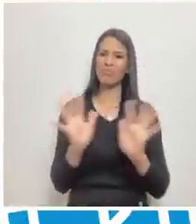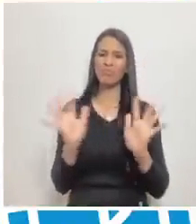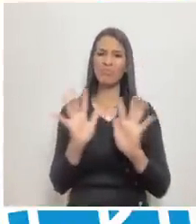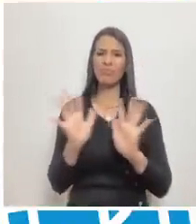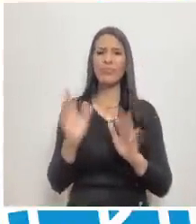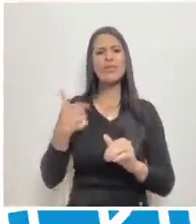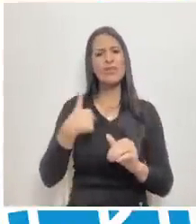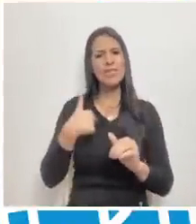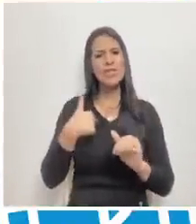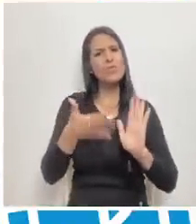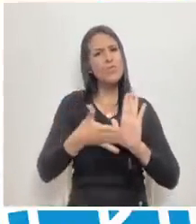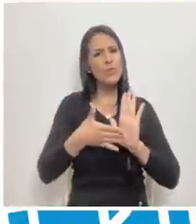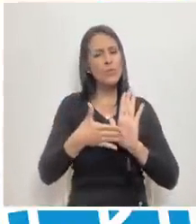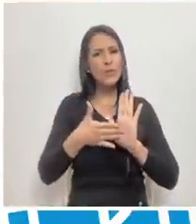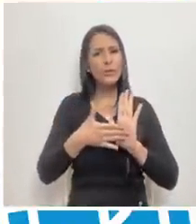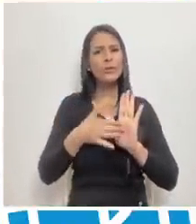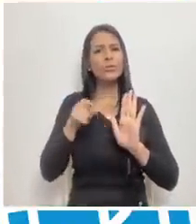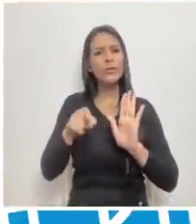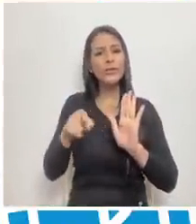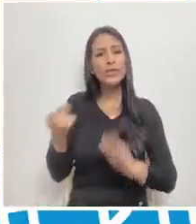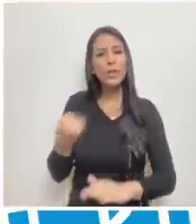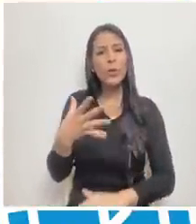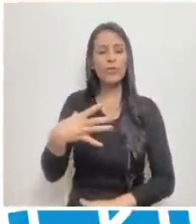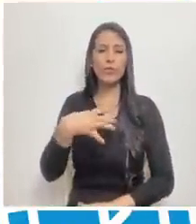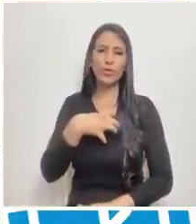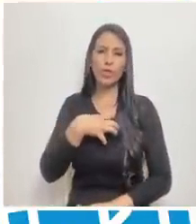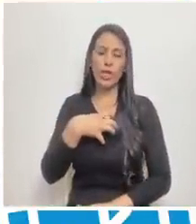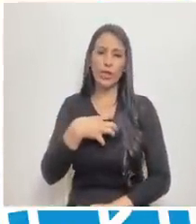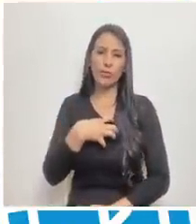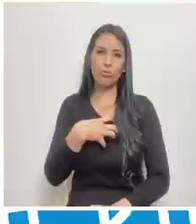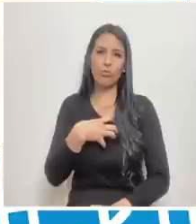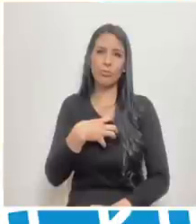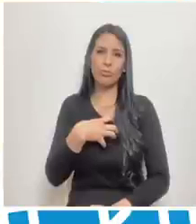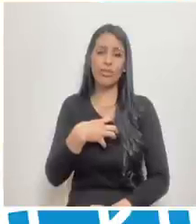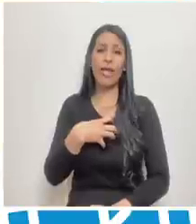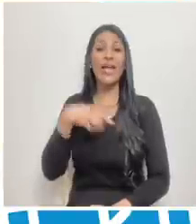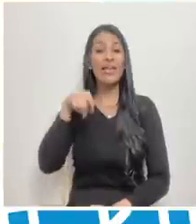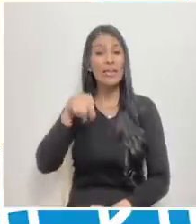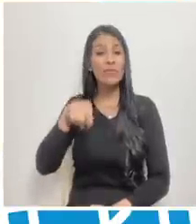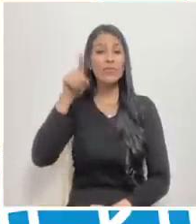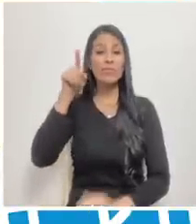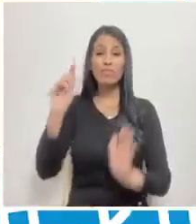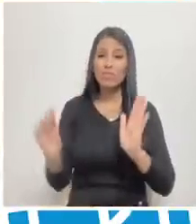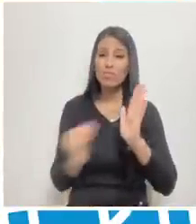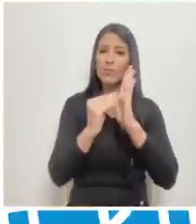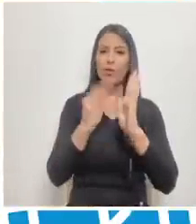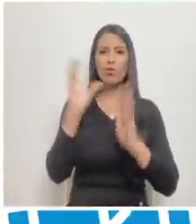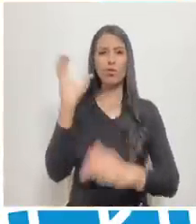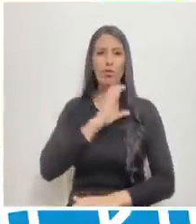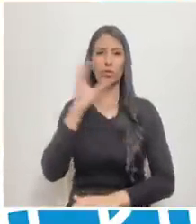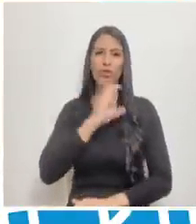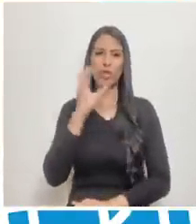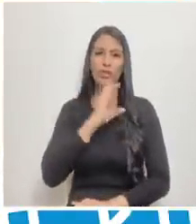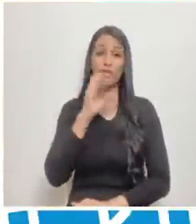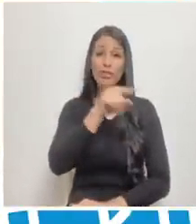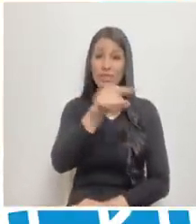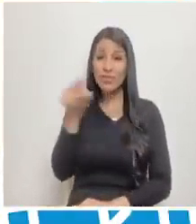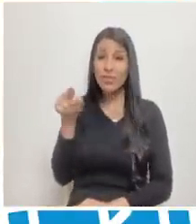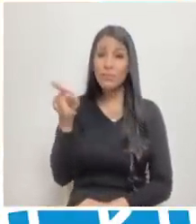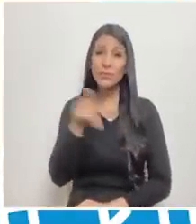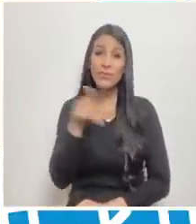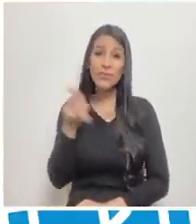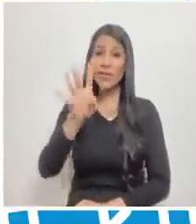né? Assim, pensando em introduzir 2 disciplinas. É urgente. Os professores, vocês que estão nos assistindo, os